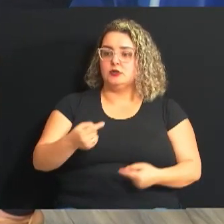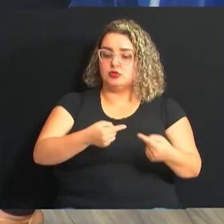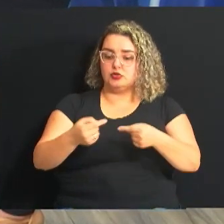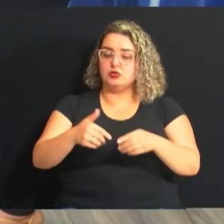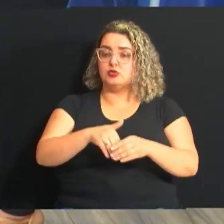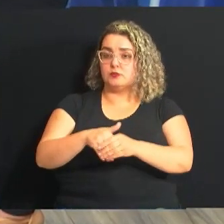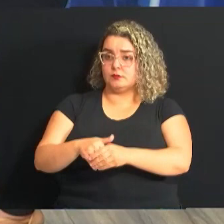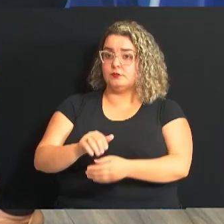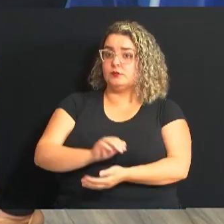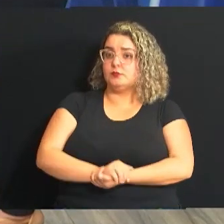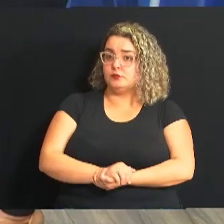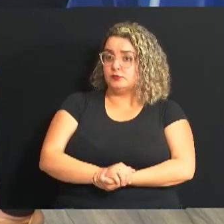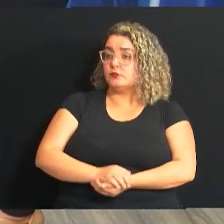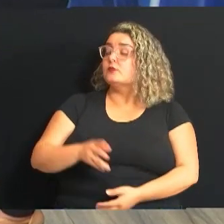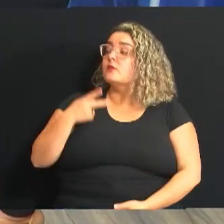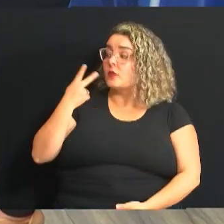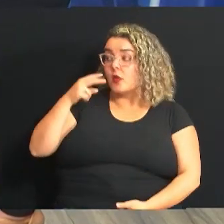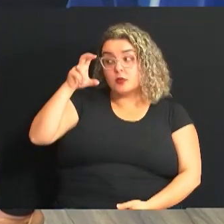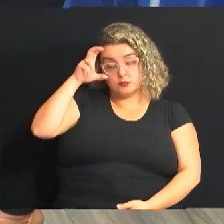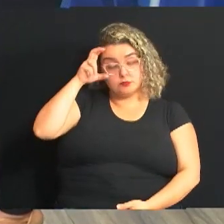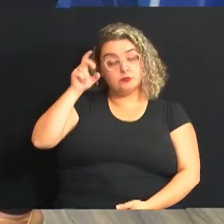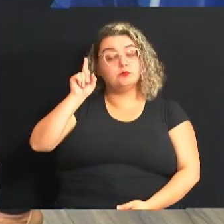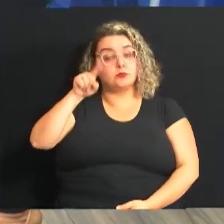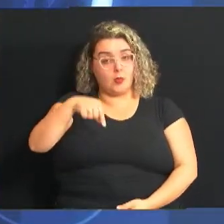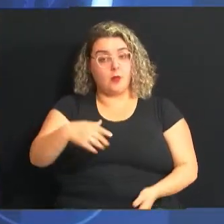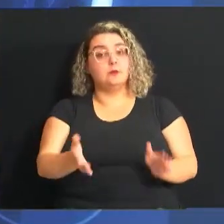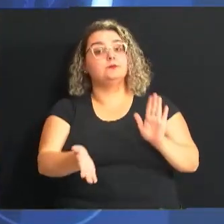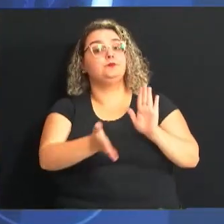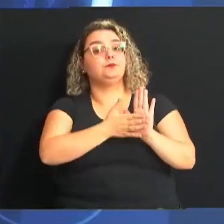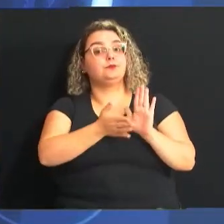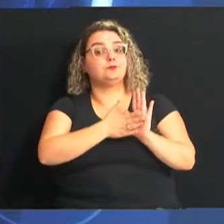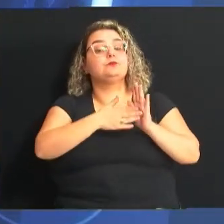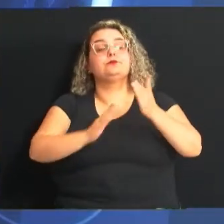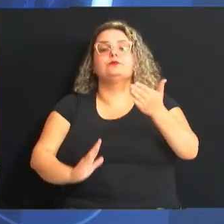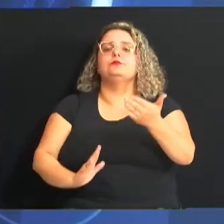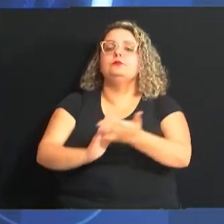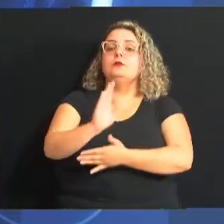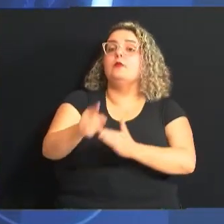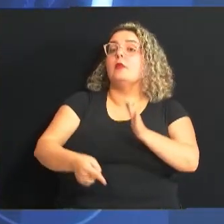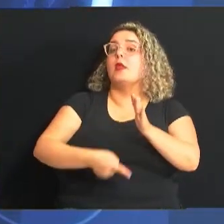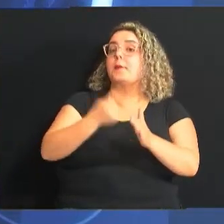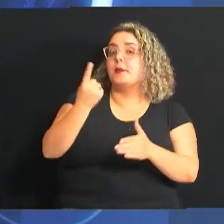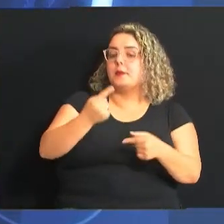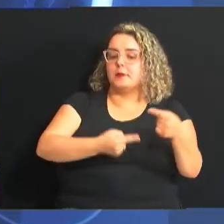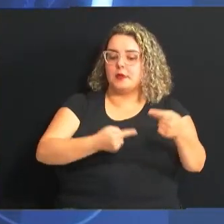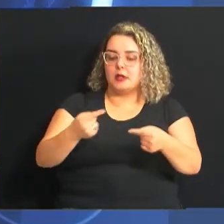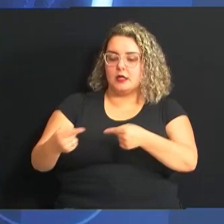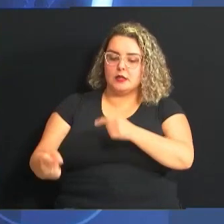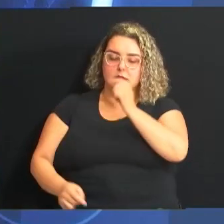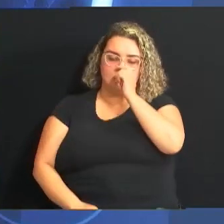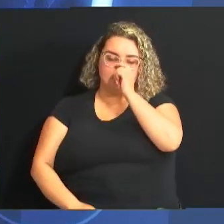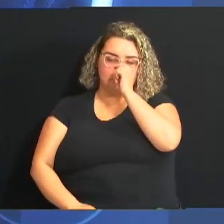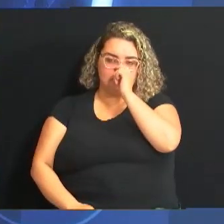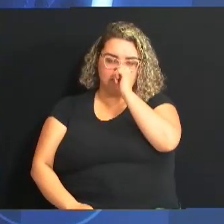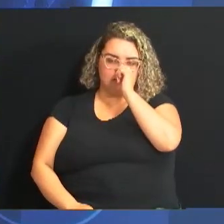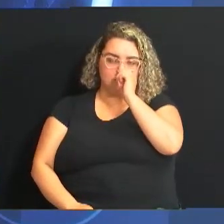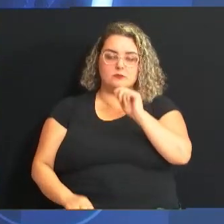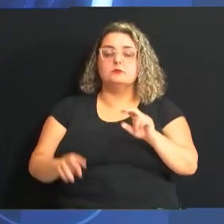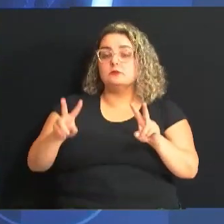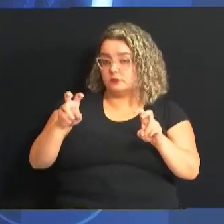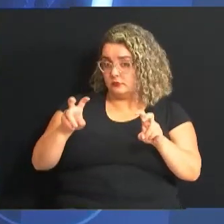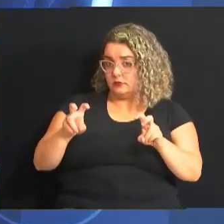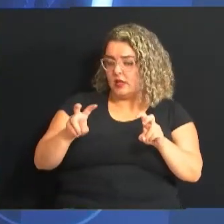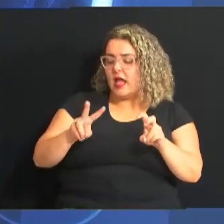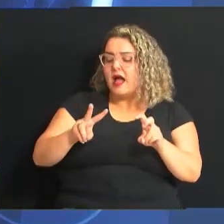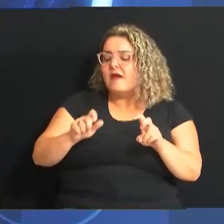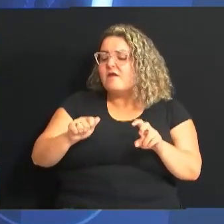do vereador Carlinhos Camelot. A proposta foi aprovada em primeira discussão e é sobre a validade